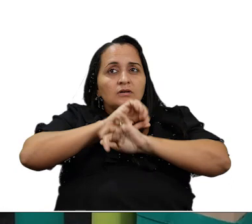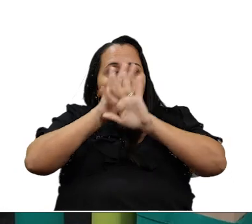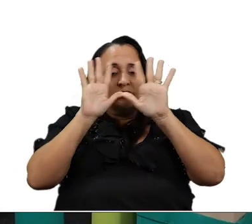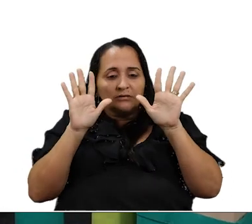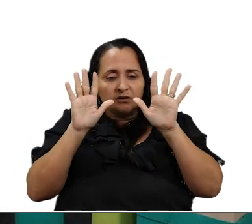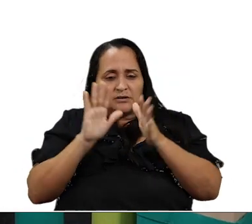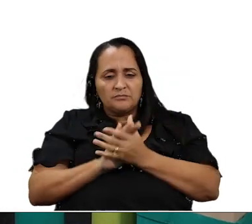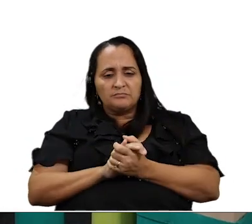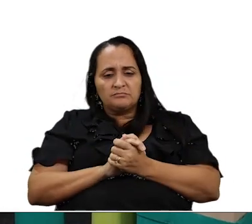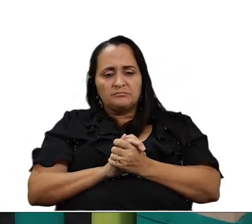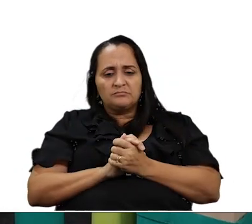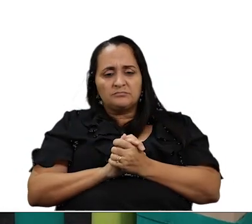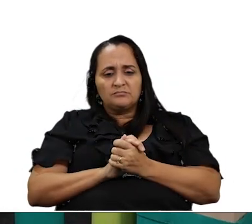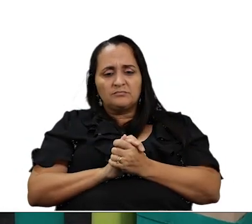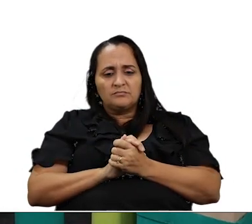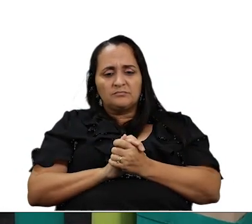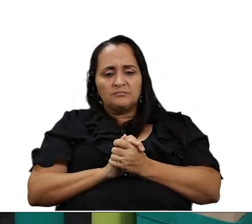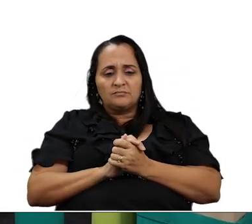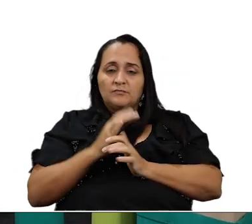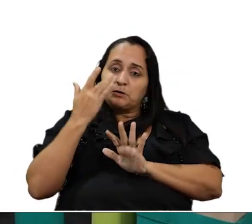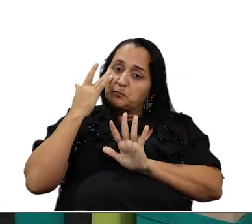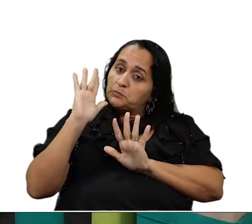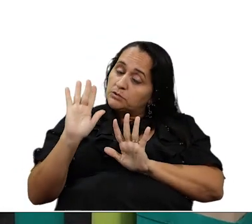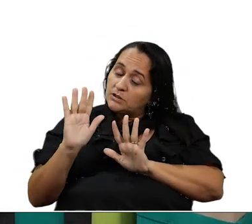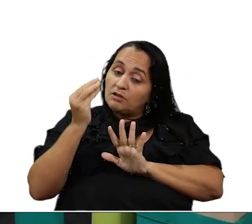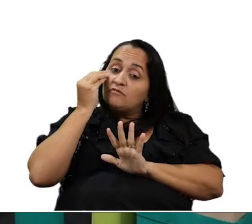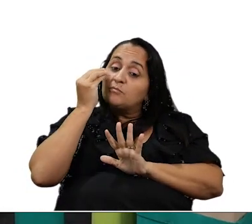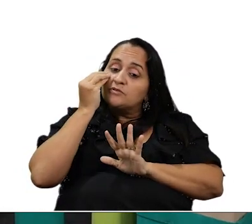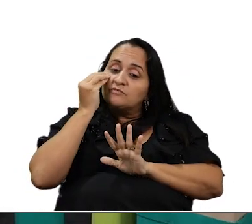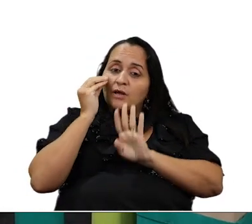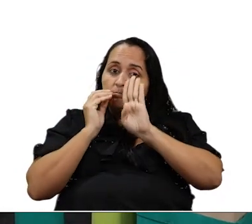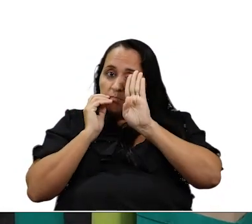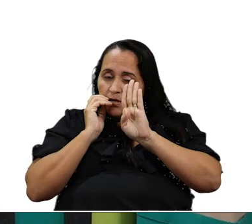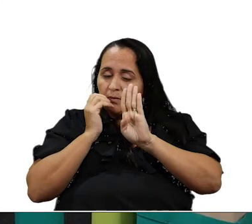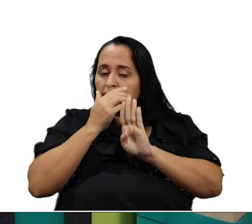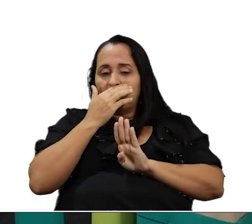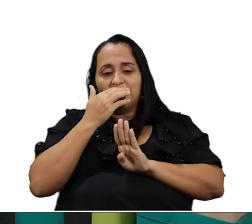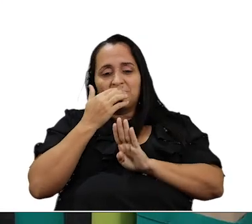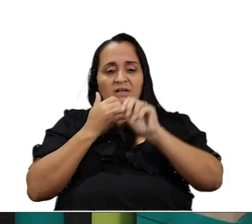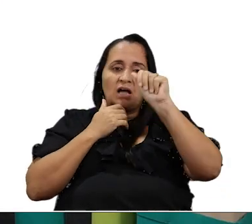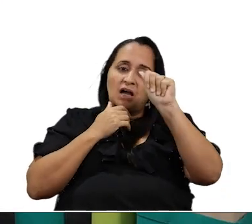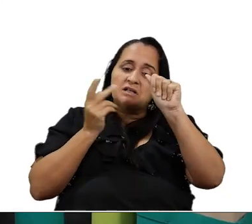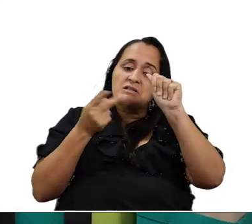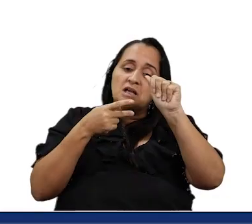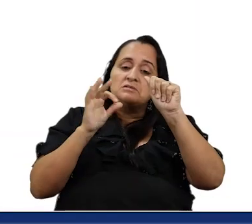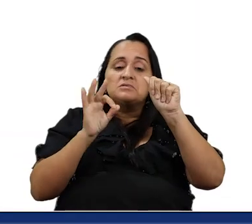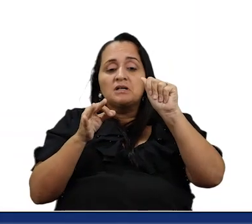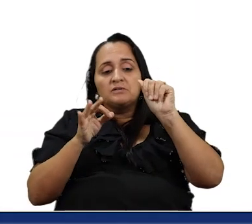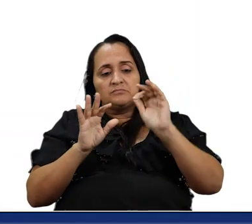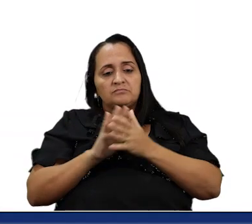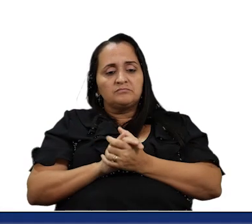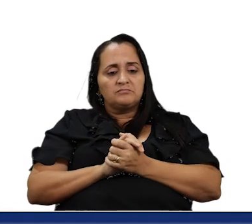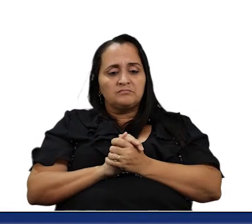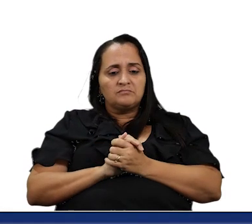todo. Então, não sei. Vamos ver a letra B para ver se a letra A está certa ou errada. A Casa